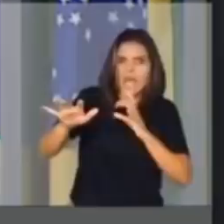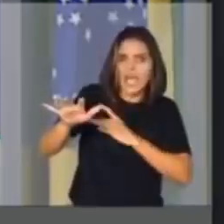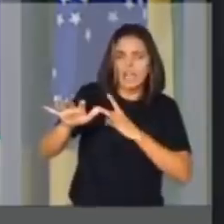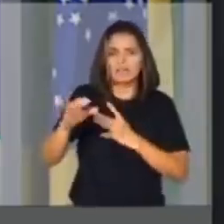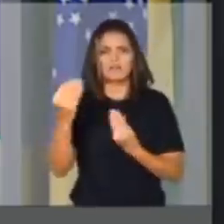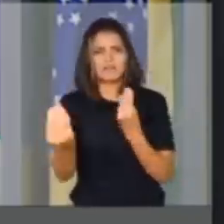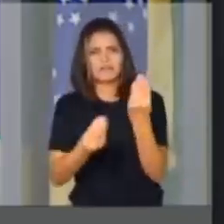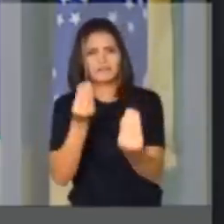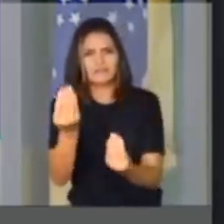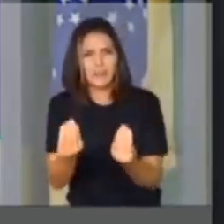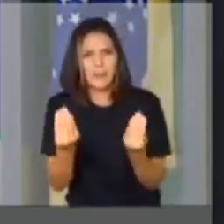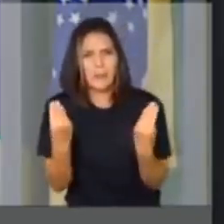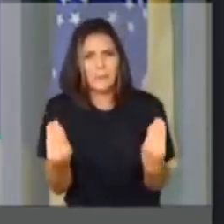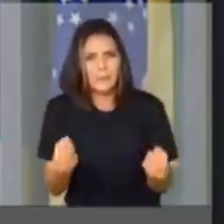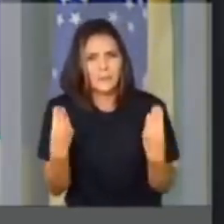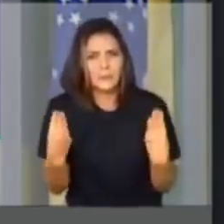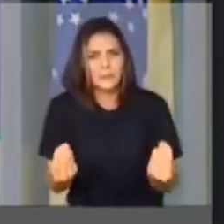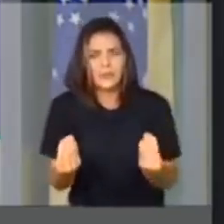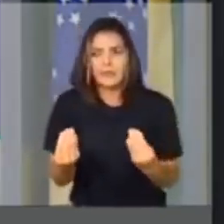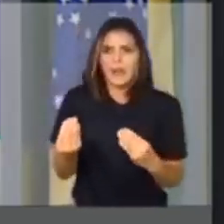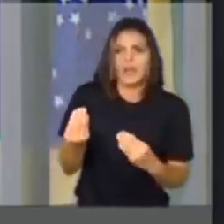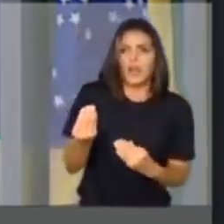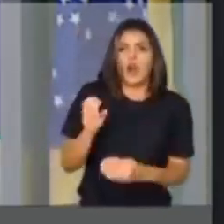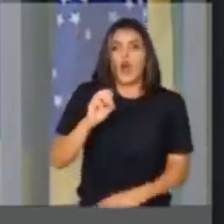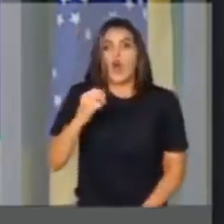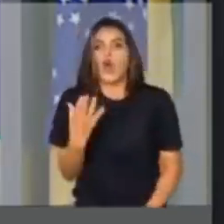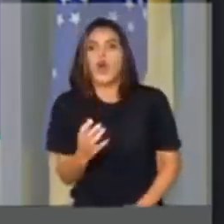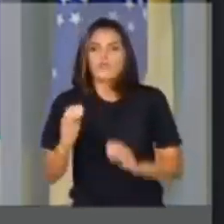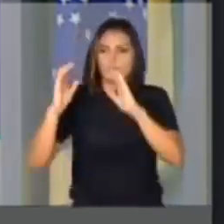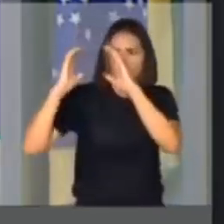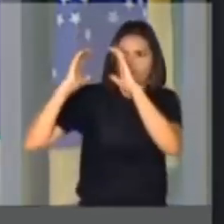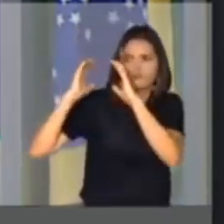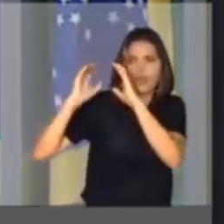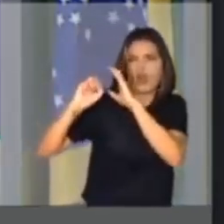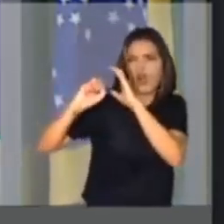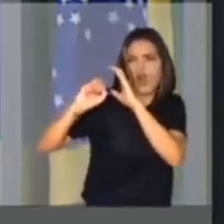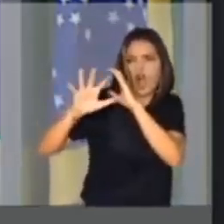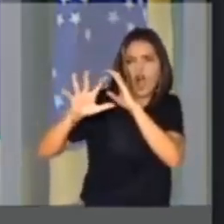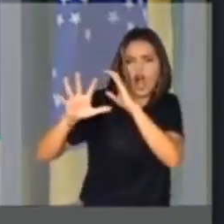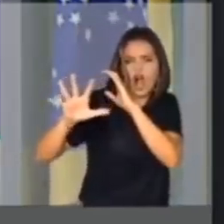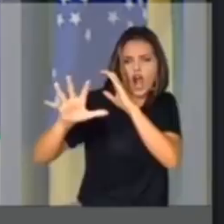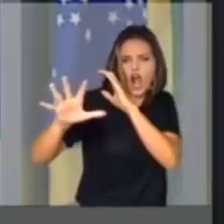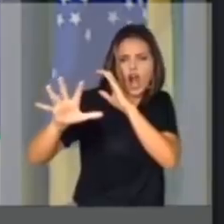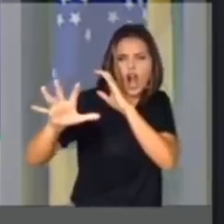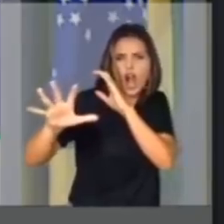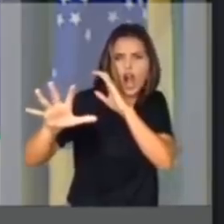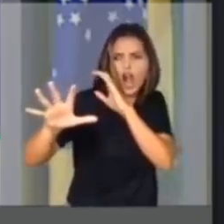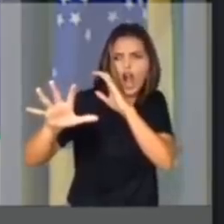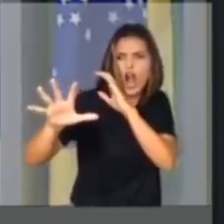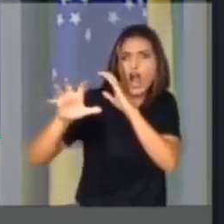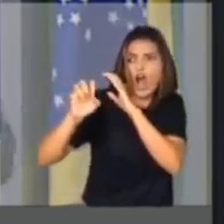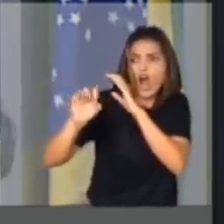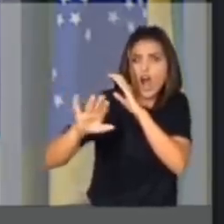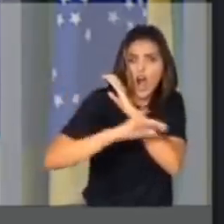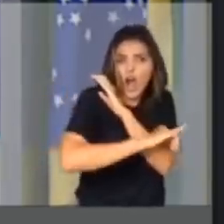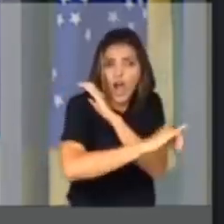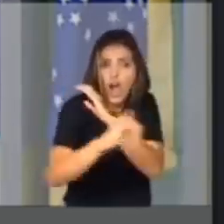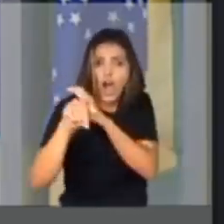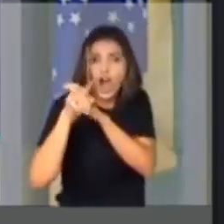O BOPE subindo o morro do Rio de Janeiro com um holofote, assim, gigantesco, no caveirão, falando,